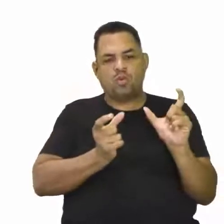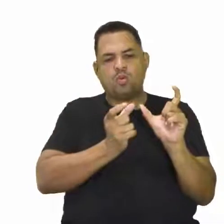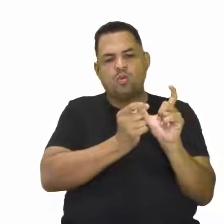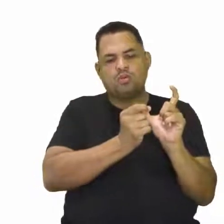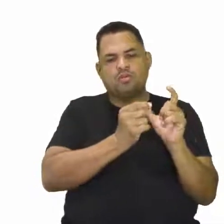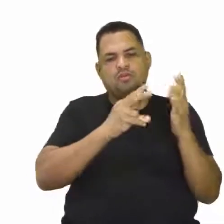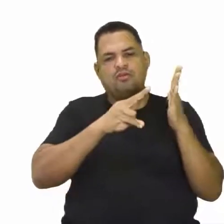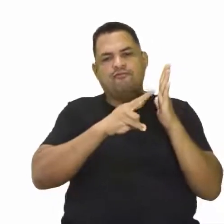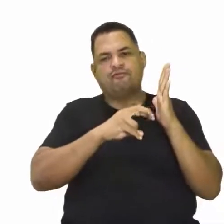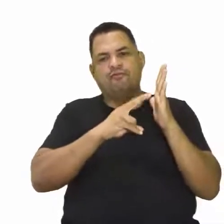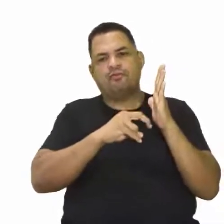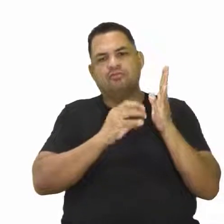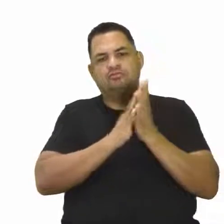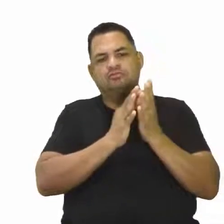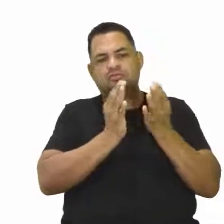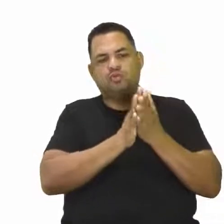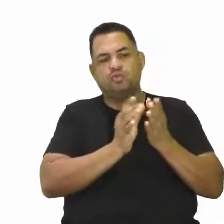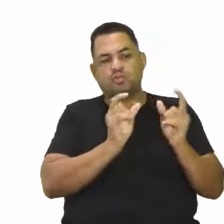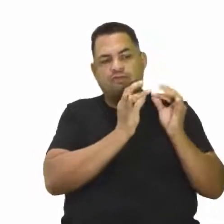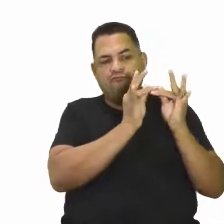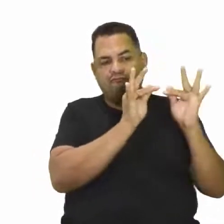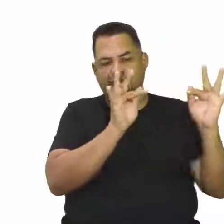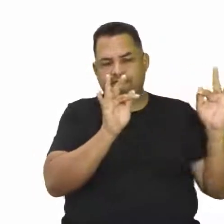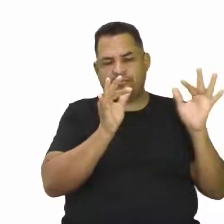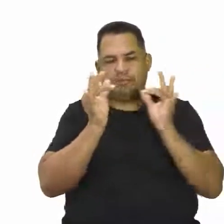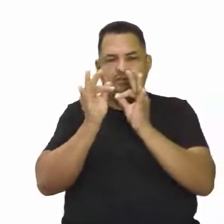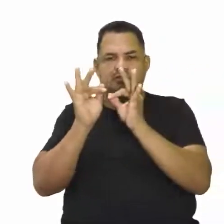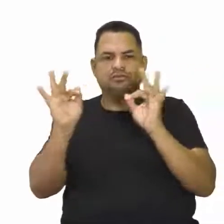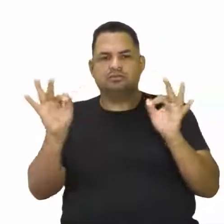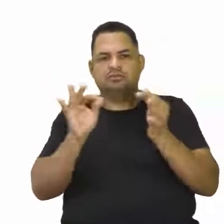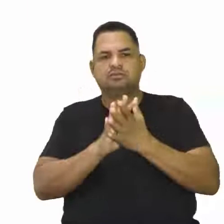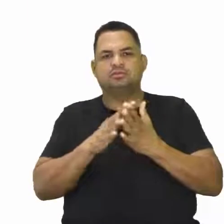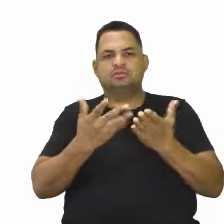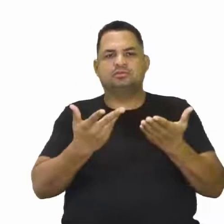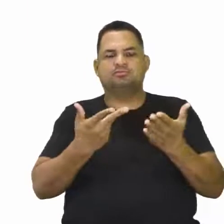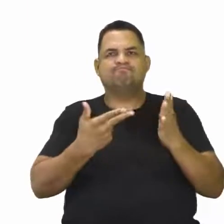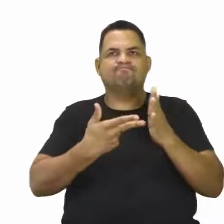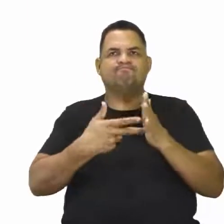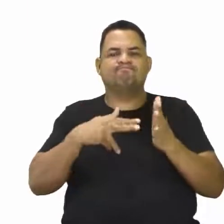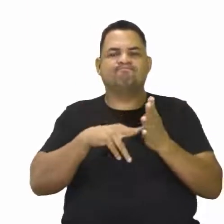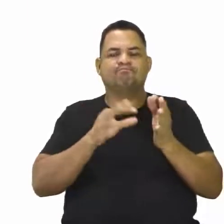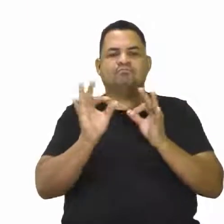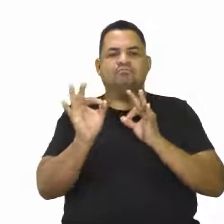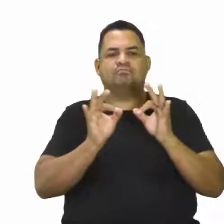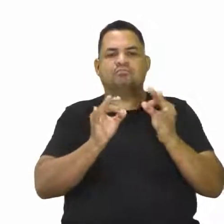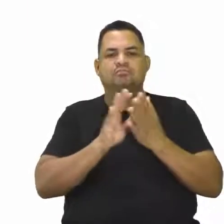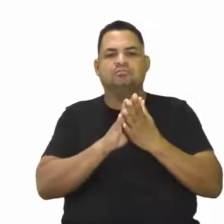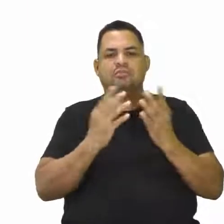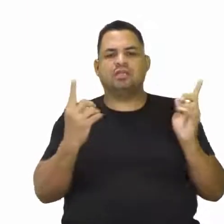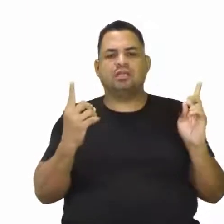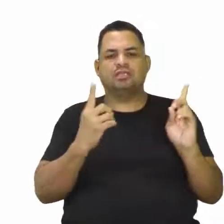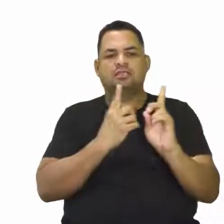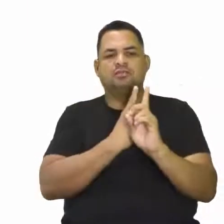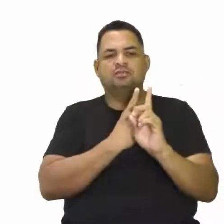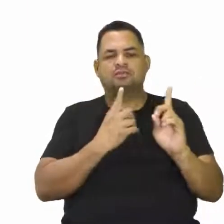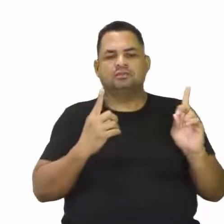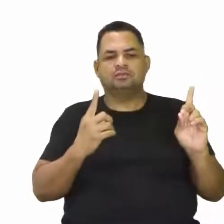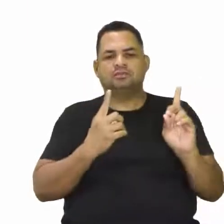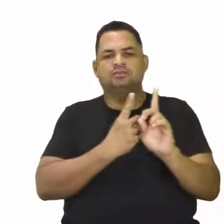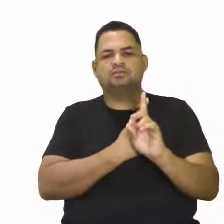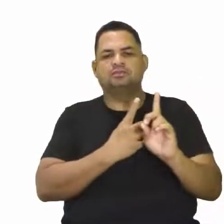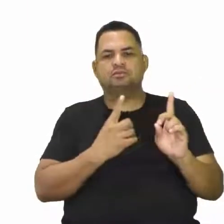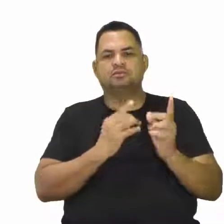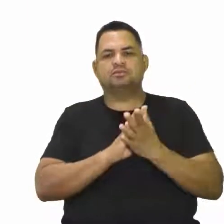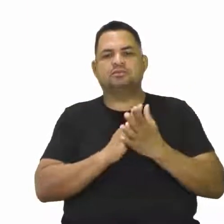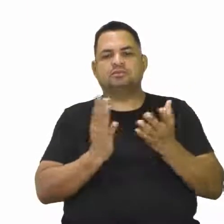vocábulos, na verdade, unir orações, com o sentido de estabelecer uma relação de hierarquia,